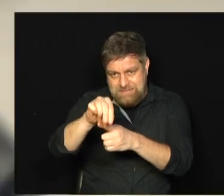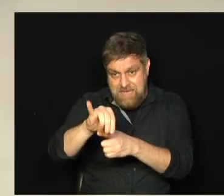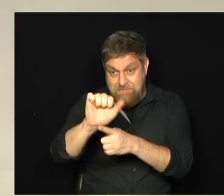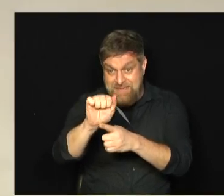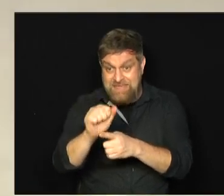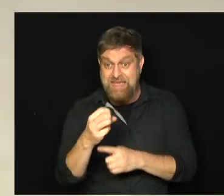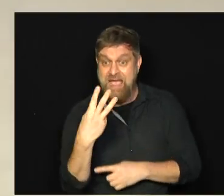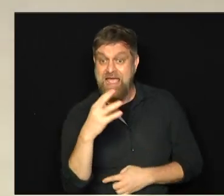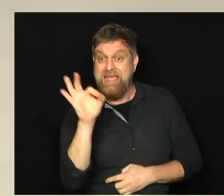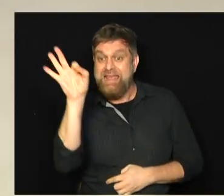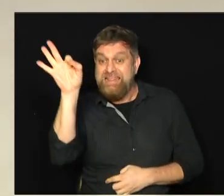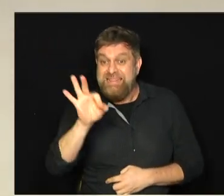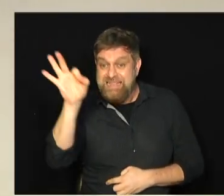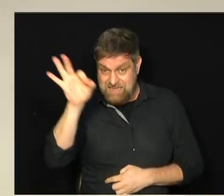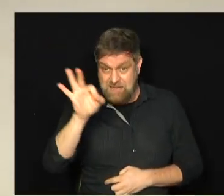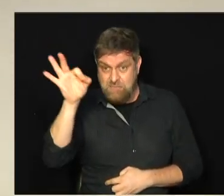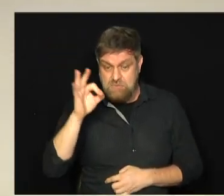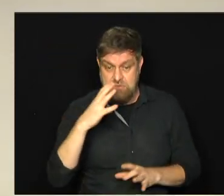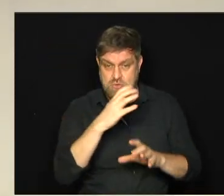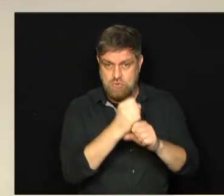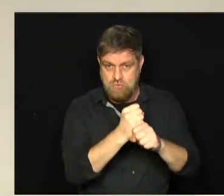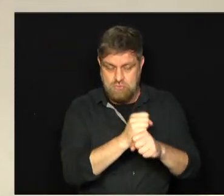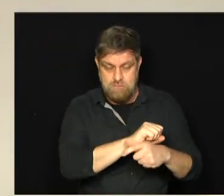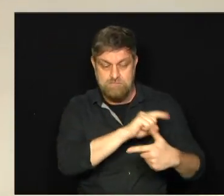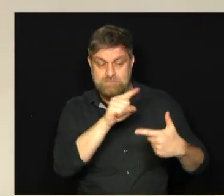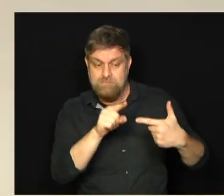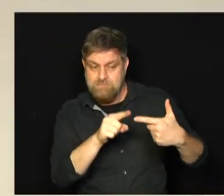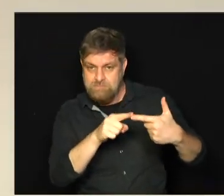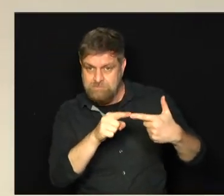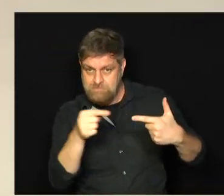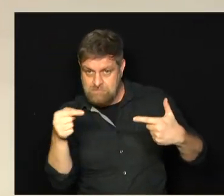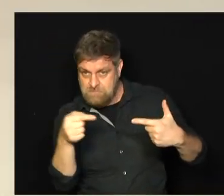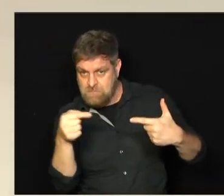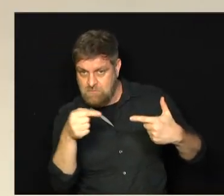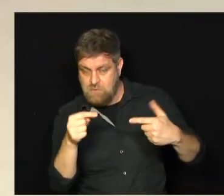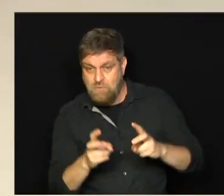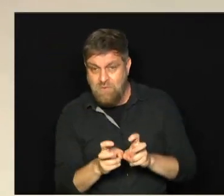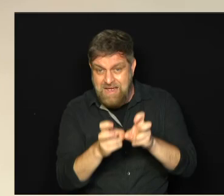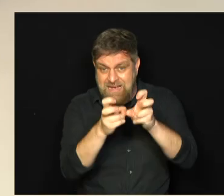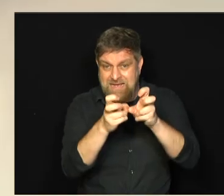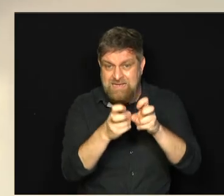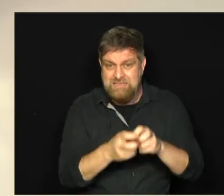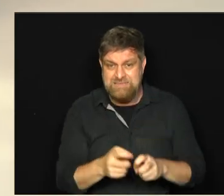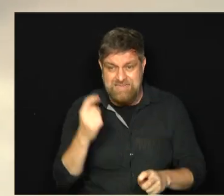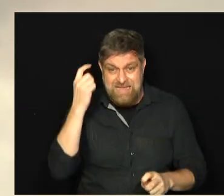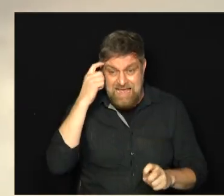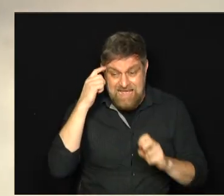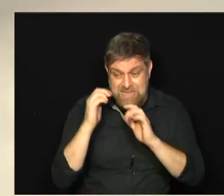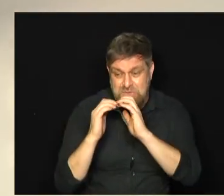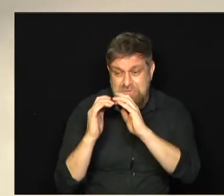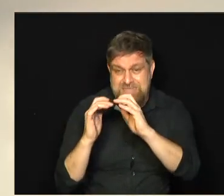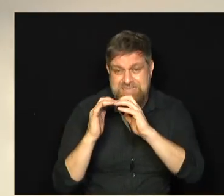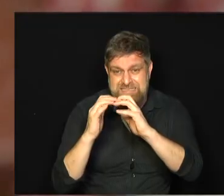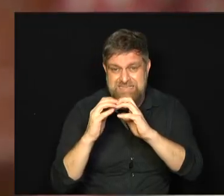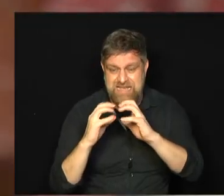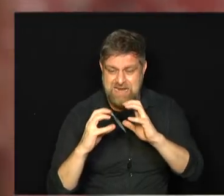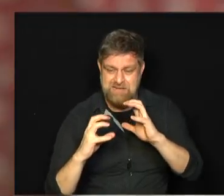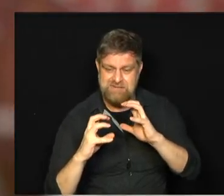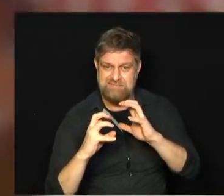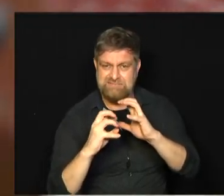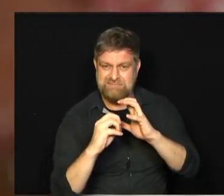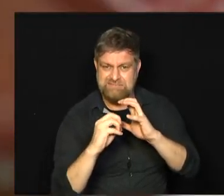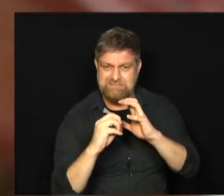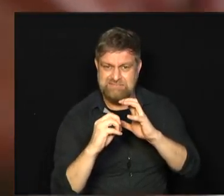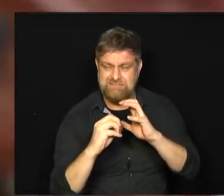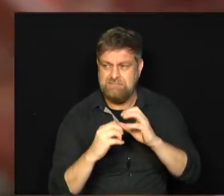de todos os casos de câncer. O segundo câncer é câncer do sistema nervoso central. Pode a